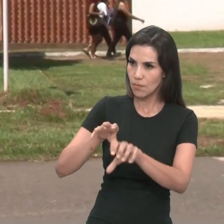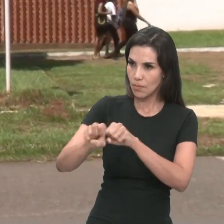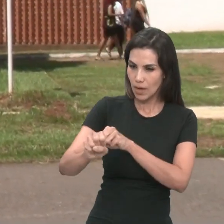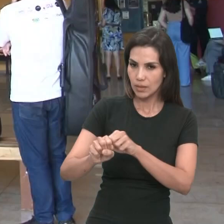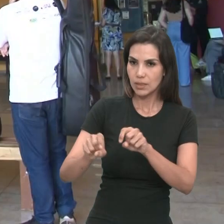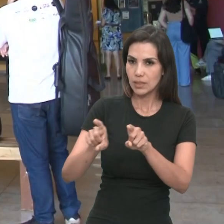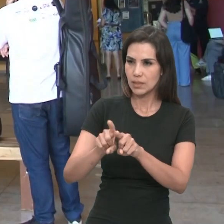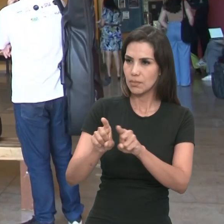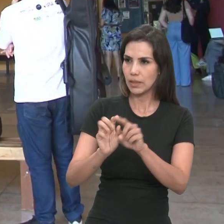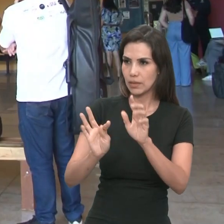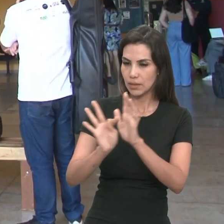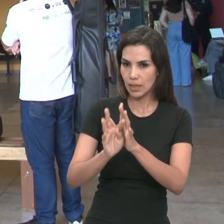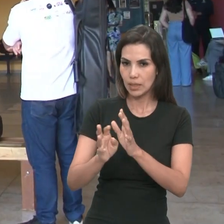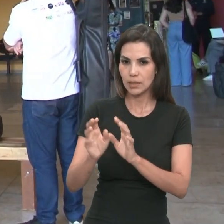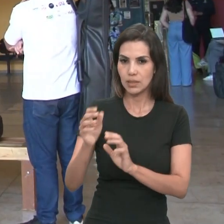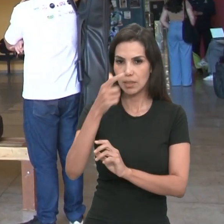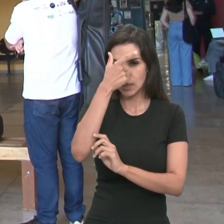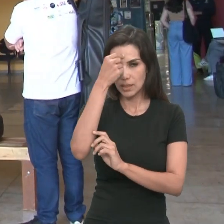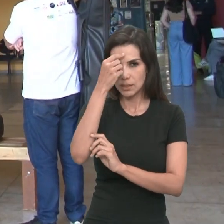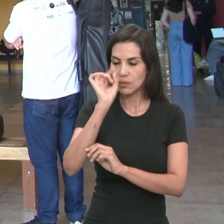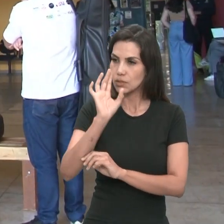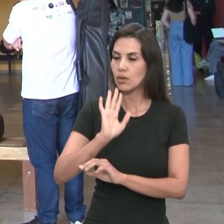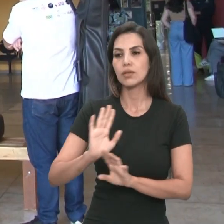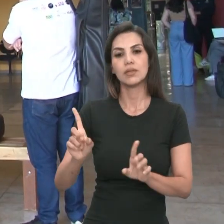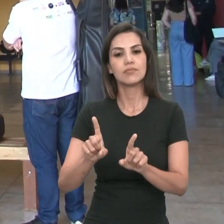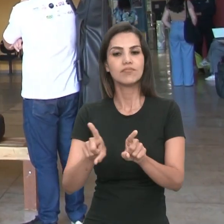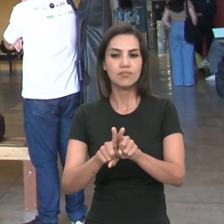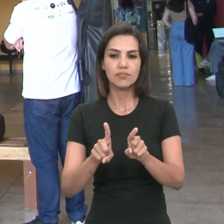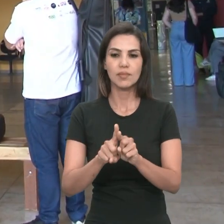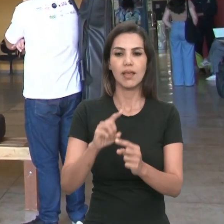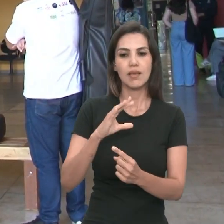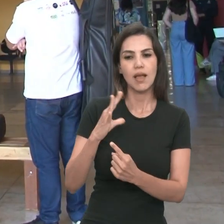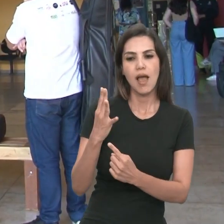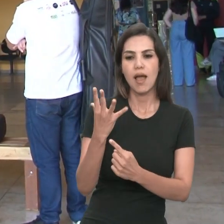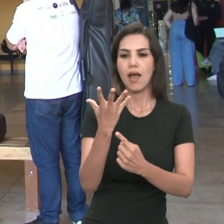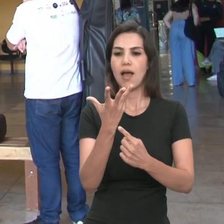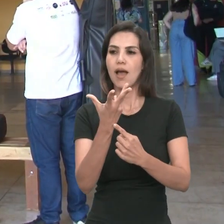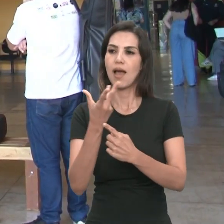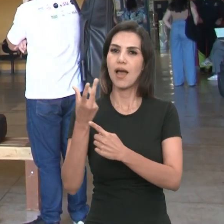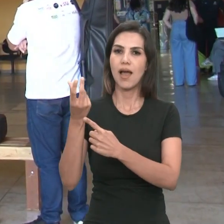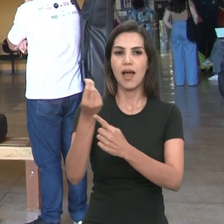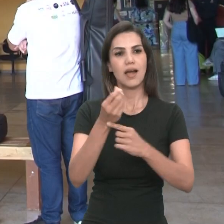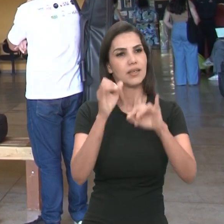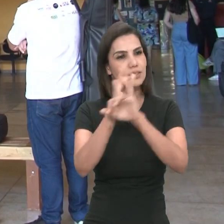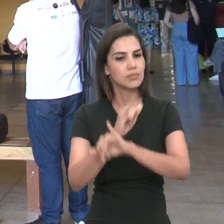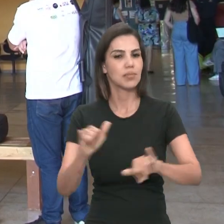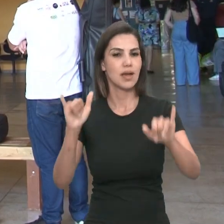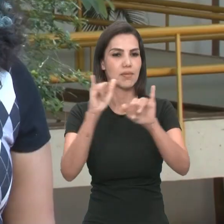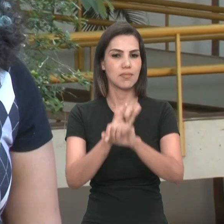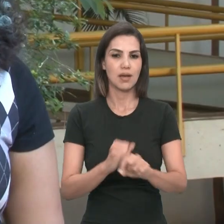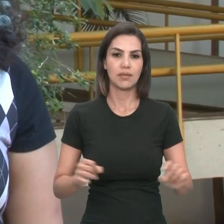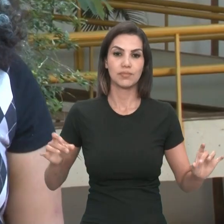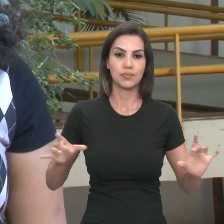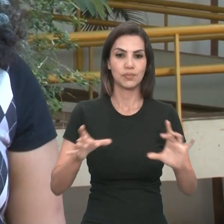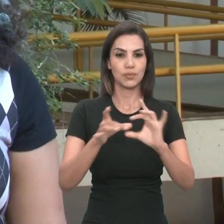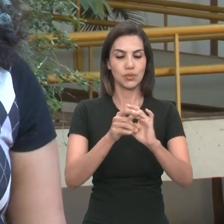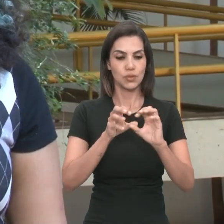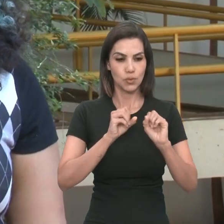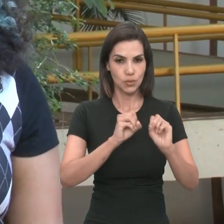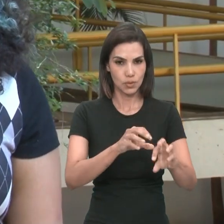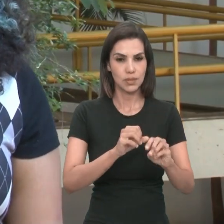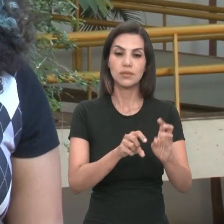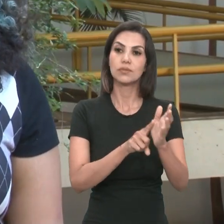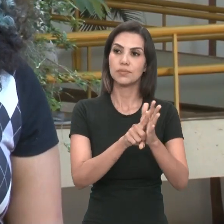acadêmica. É um ambiente onde a arte ganha vida, compactando ensino, pesquisa e extensão. Localizada